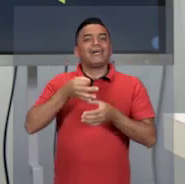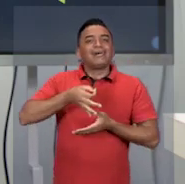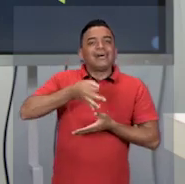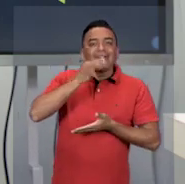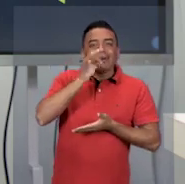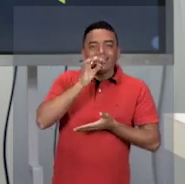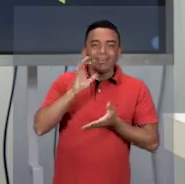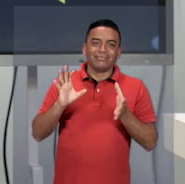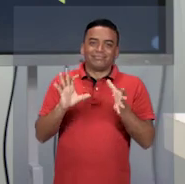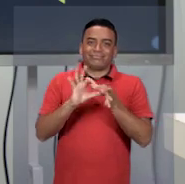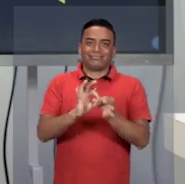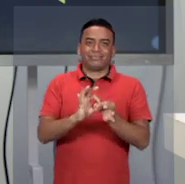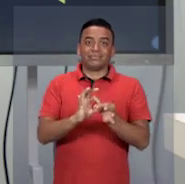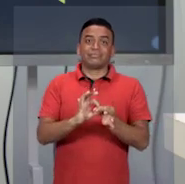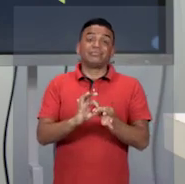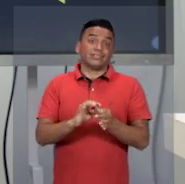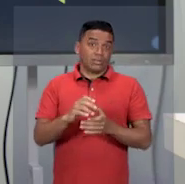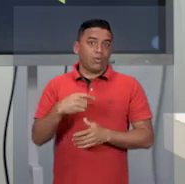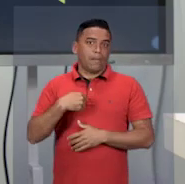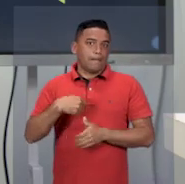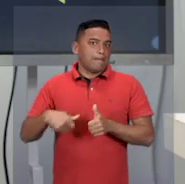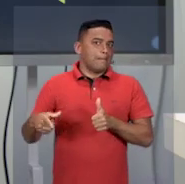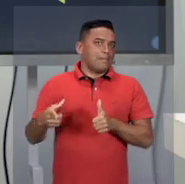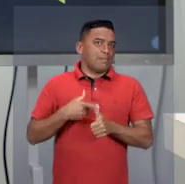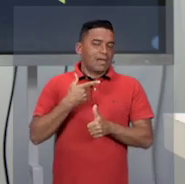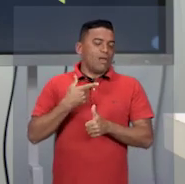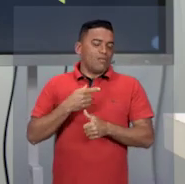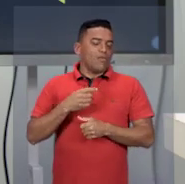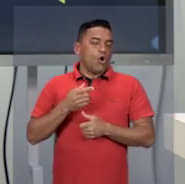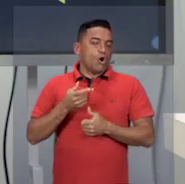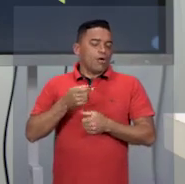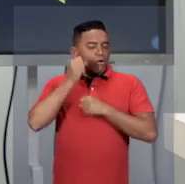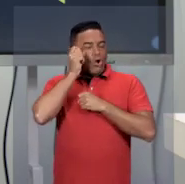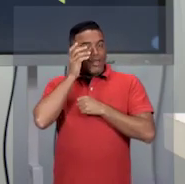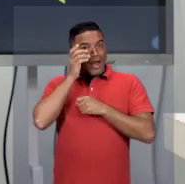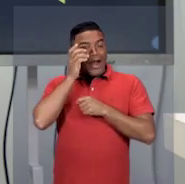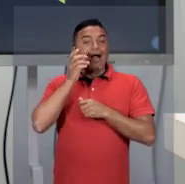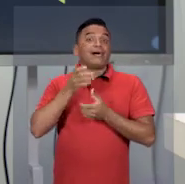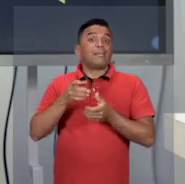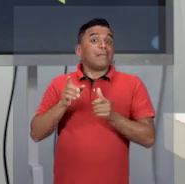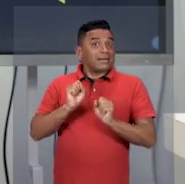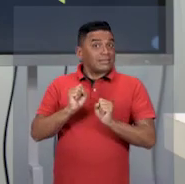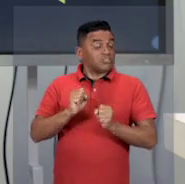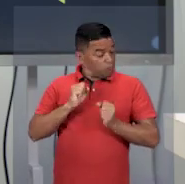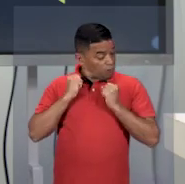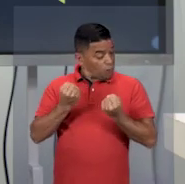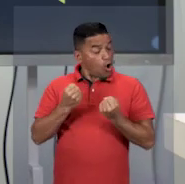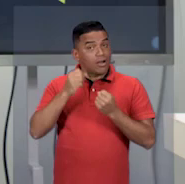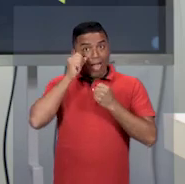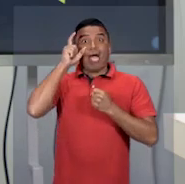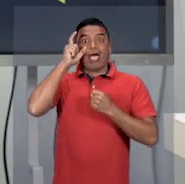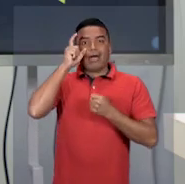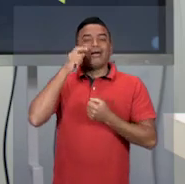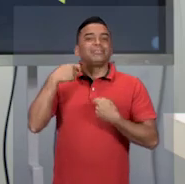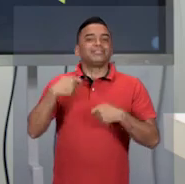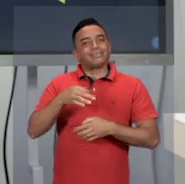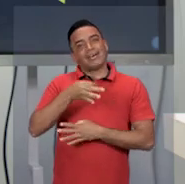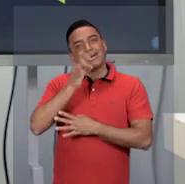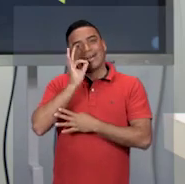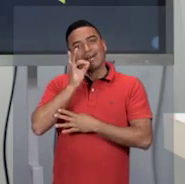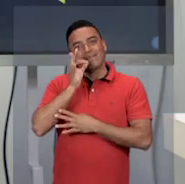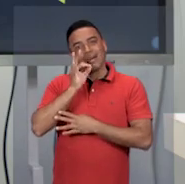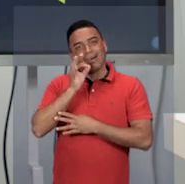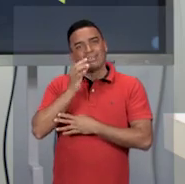só vou despertar depois de um café. Algumas propagandas, elas tendem a fazer isso. Elas tendem a te